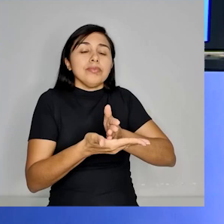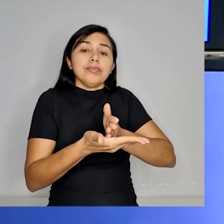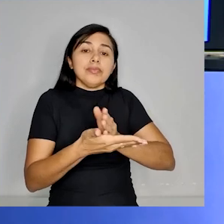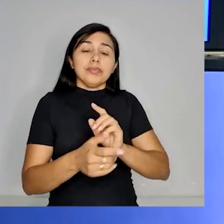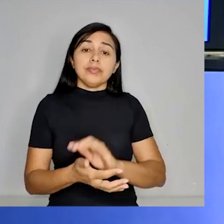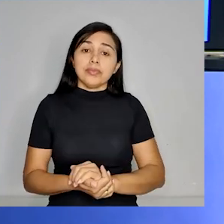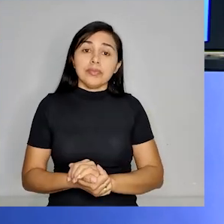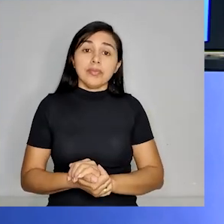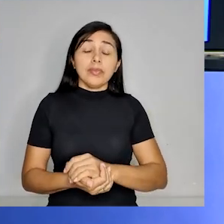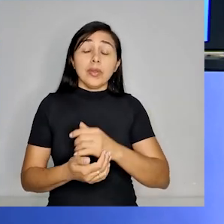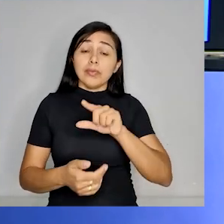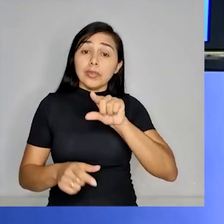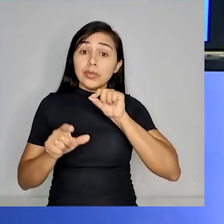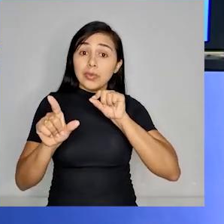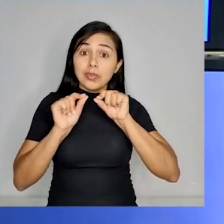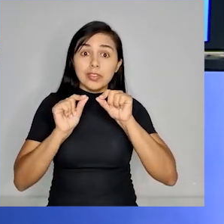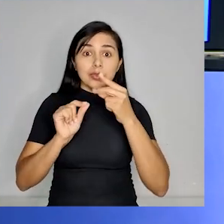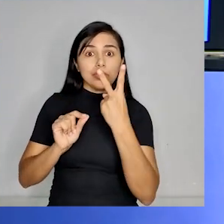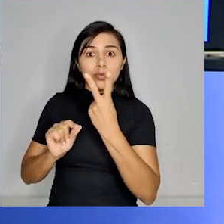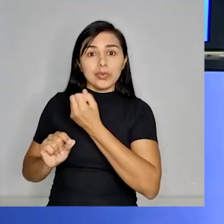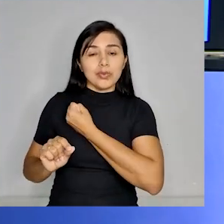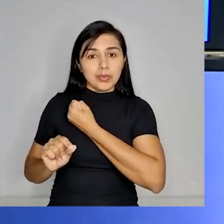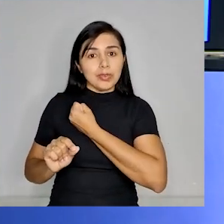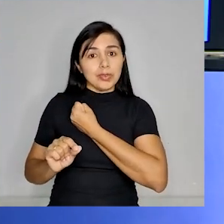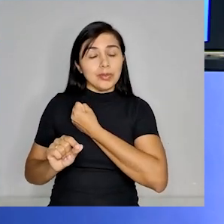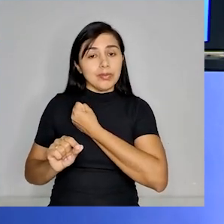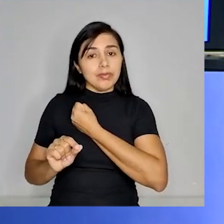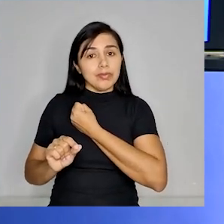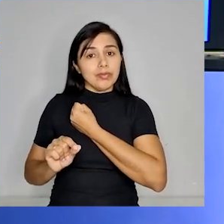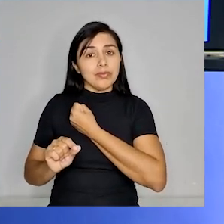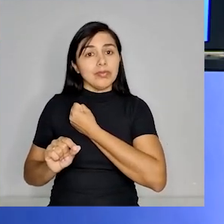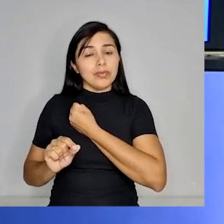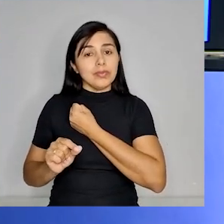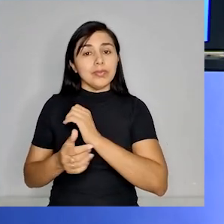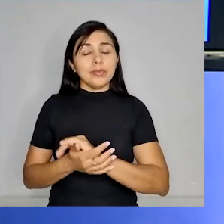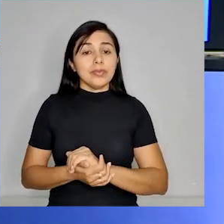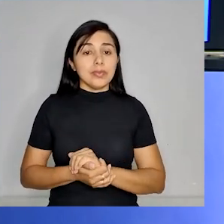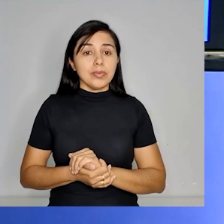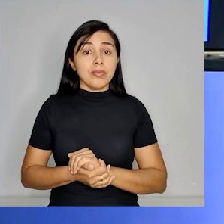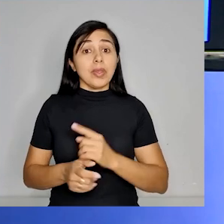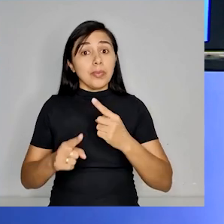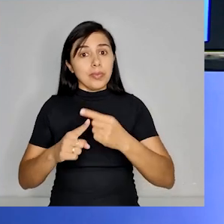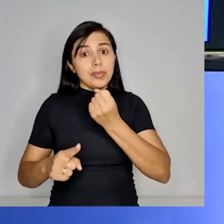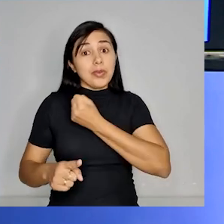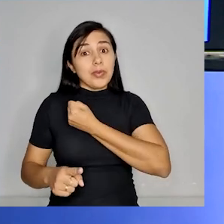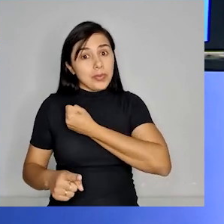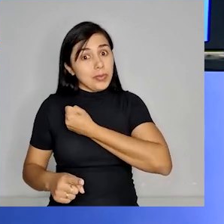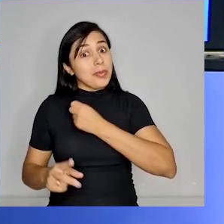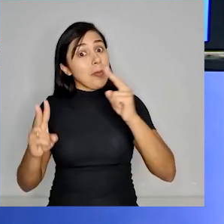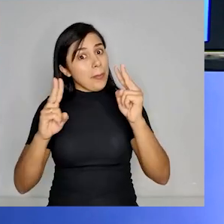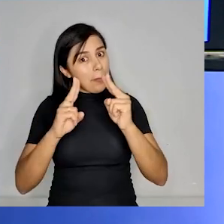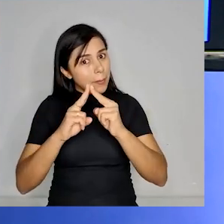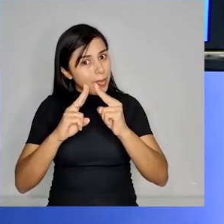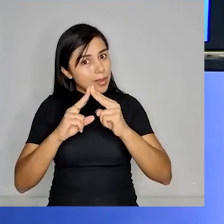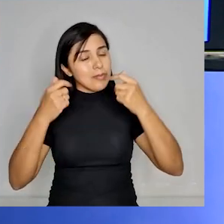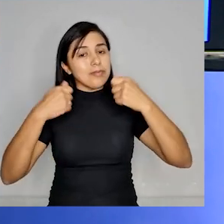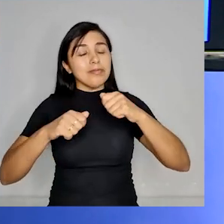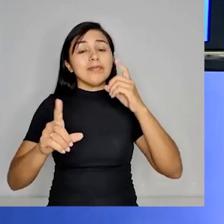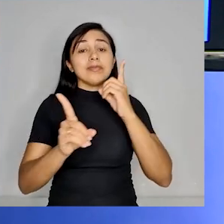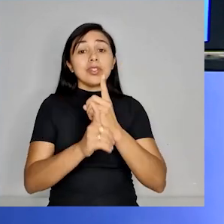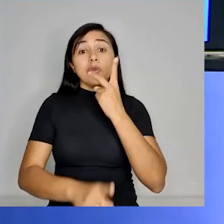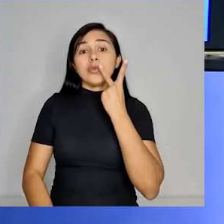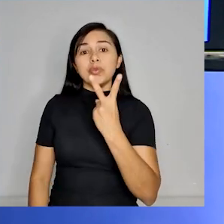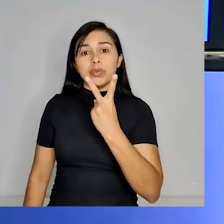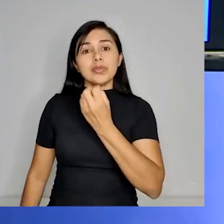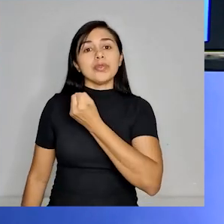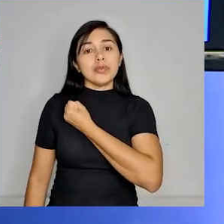dois centrais, certo? Porque senão a gente não consegue dividir as observações ao meio, porque o número de